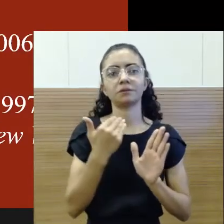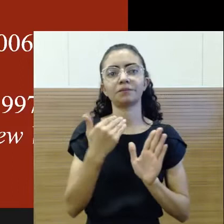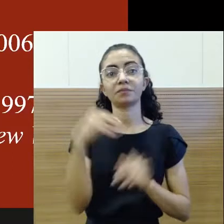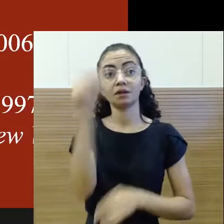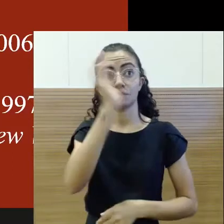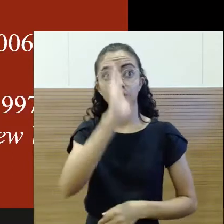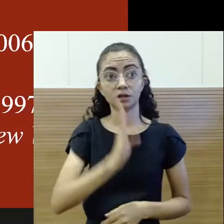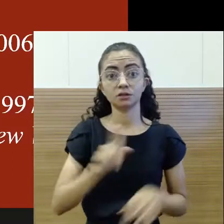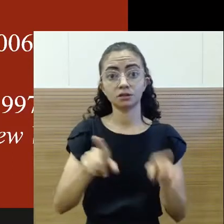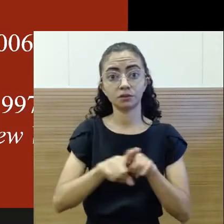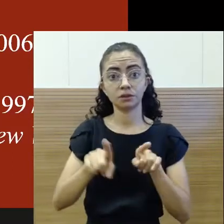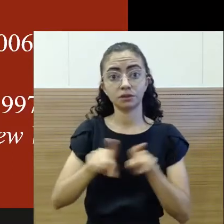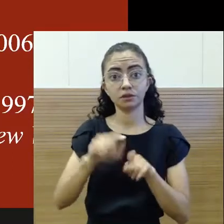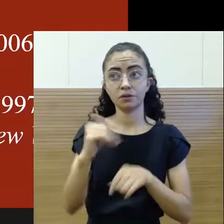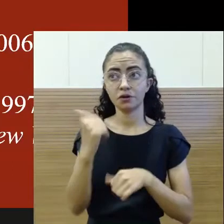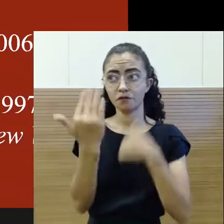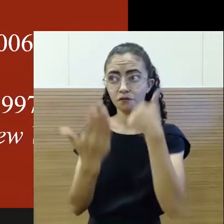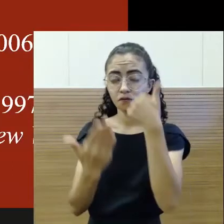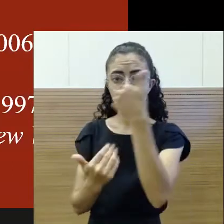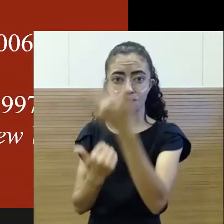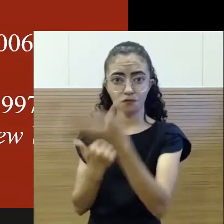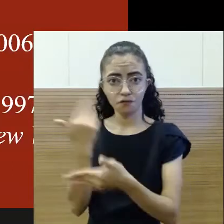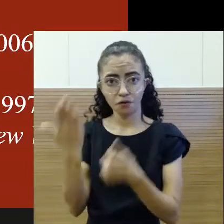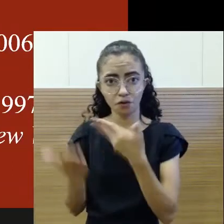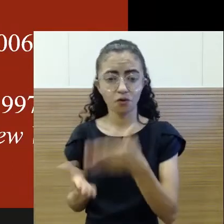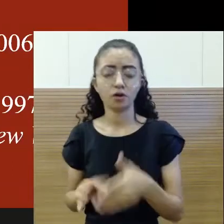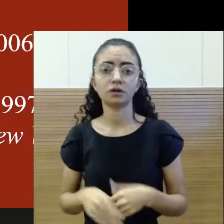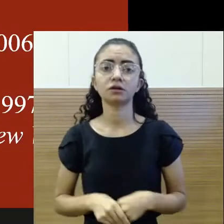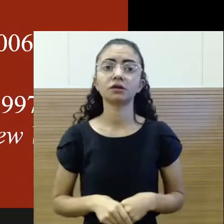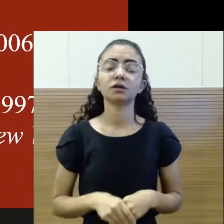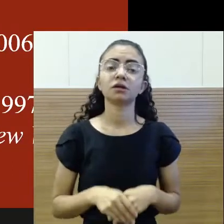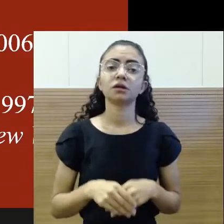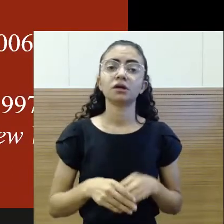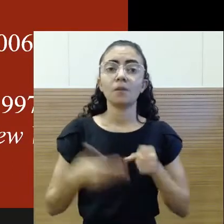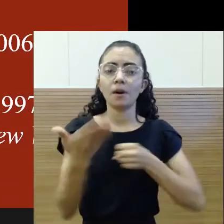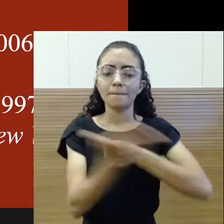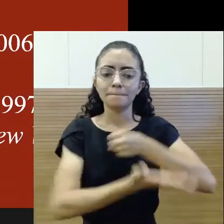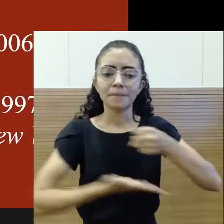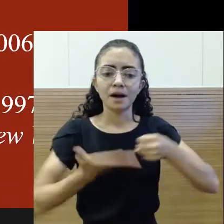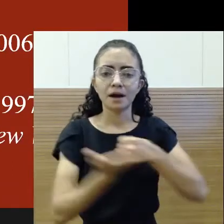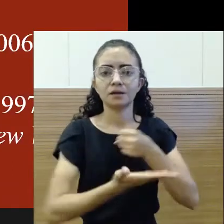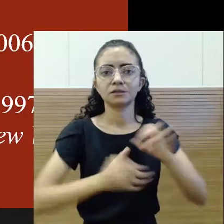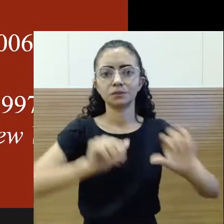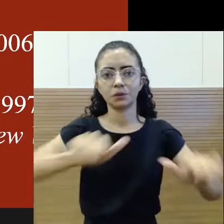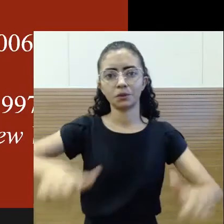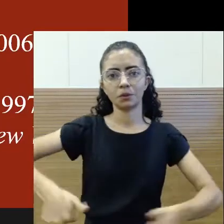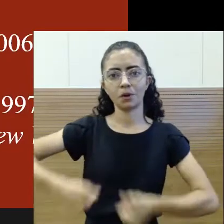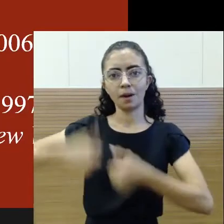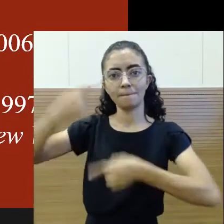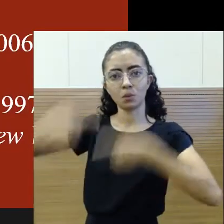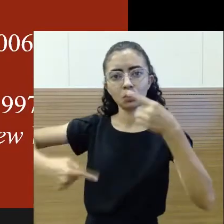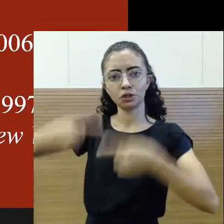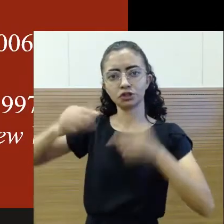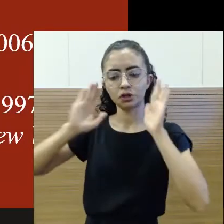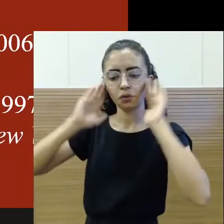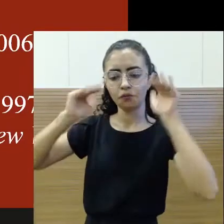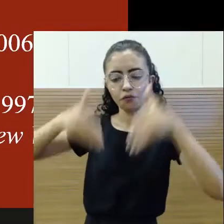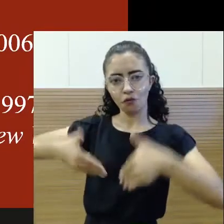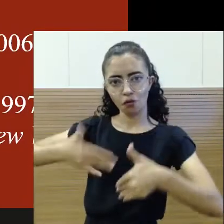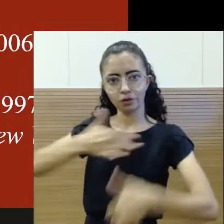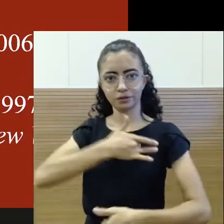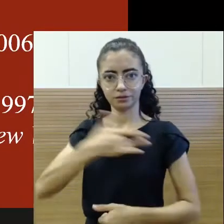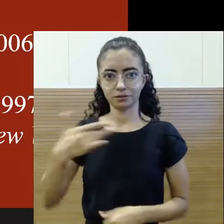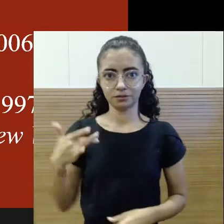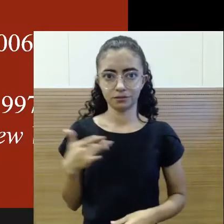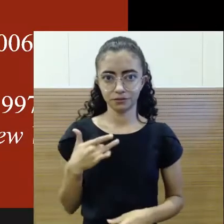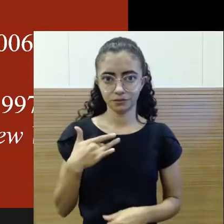internacionais. Esses são bases das políticas para melhorar as políticas de saúde. Uma vez eles trabalhavam muito bem